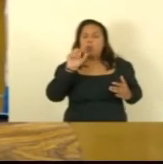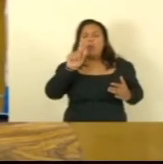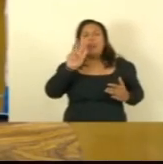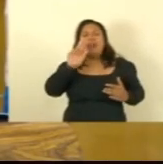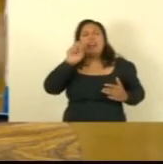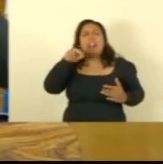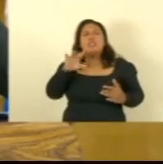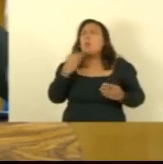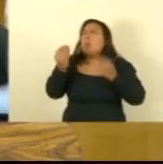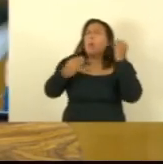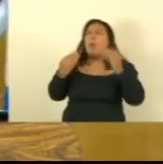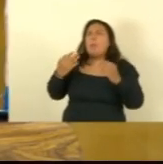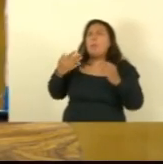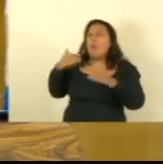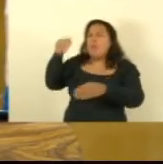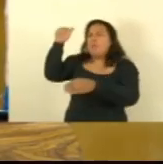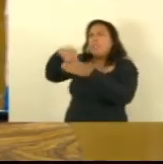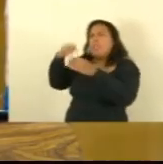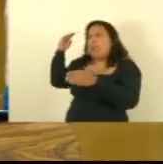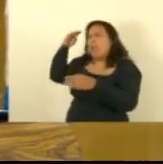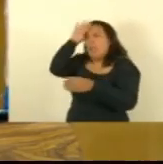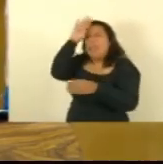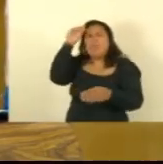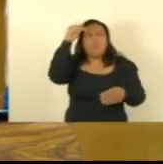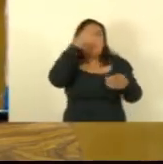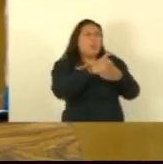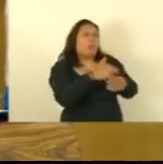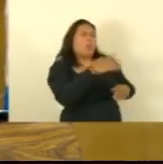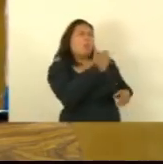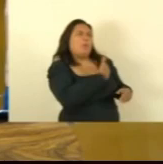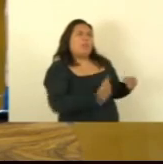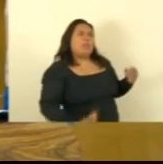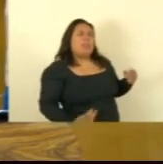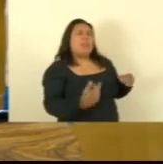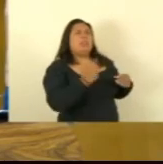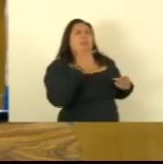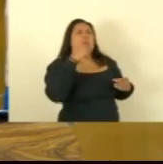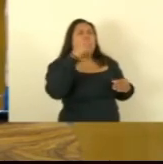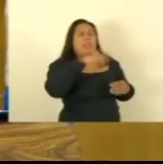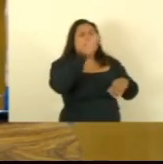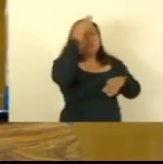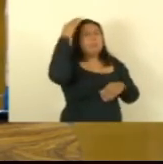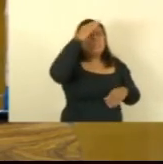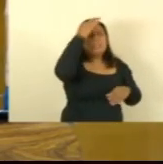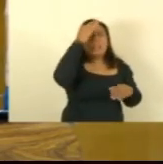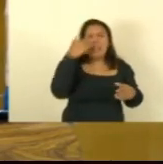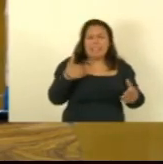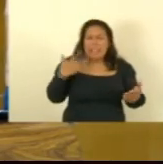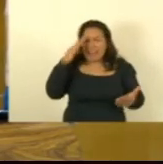num governador que enfia numa educação capixaba? Uma desgraça dessa!